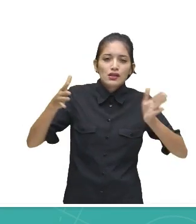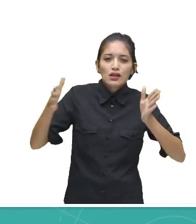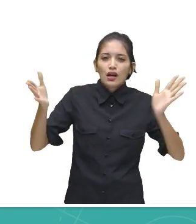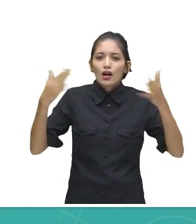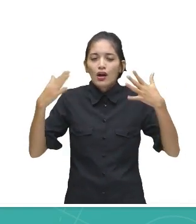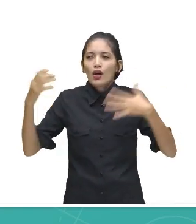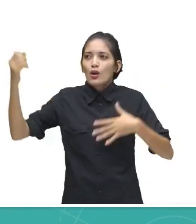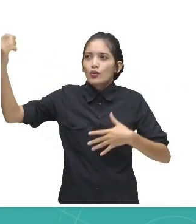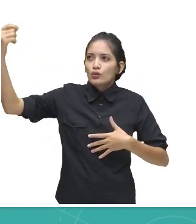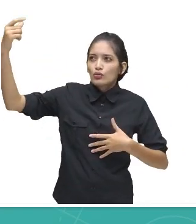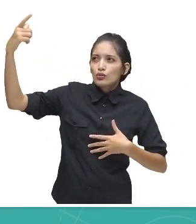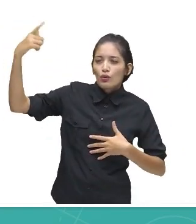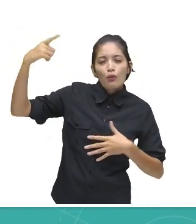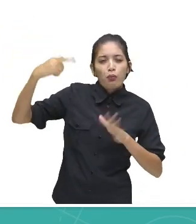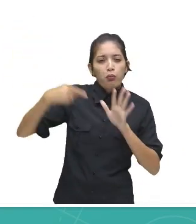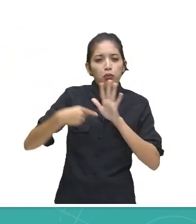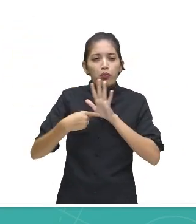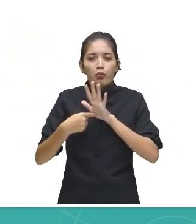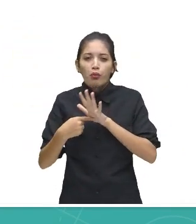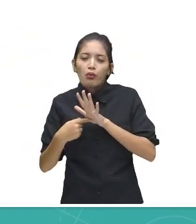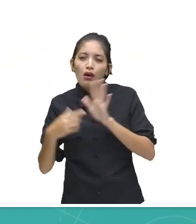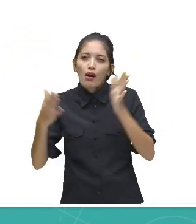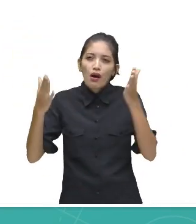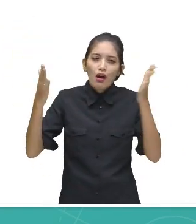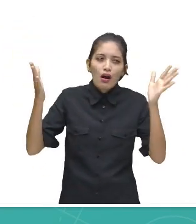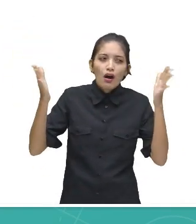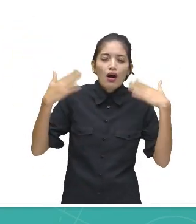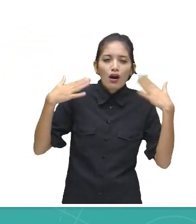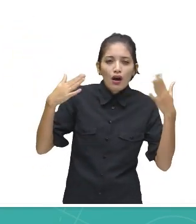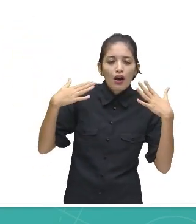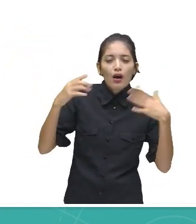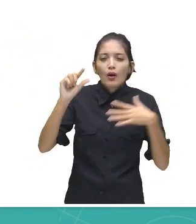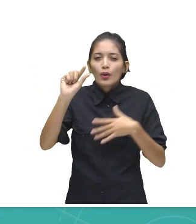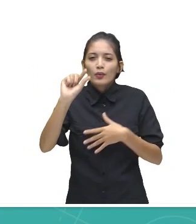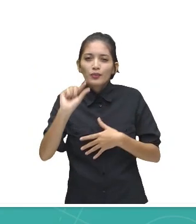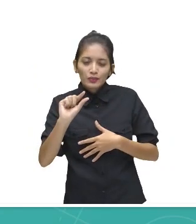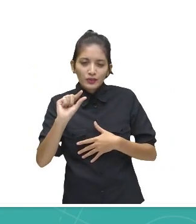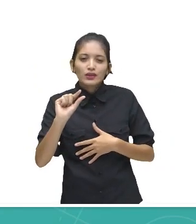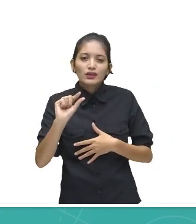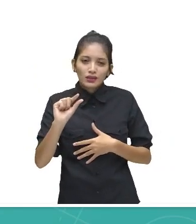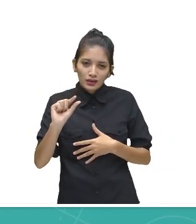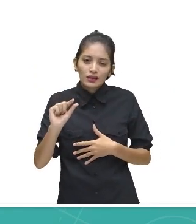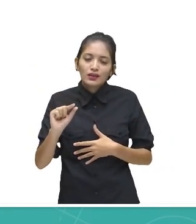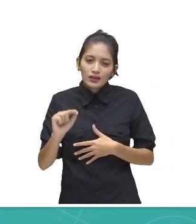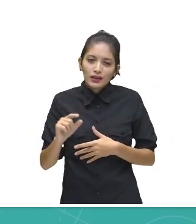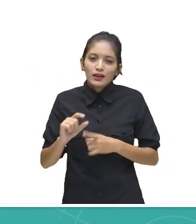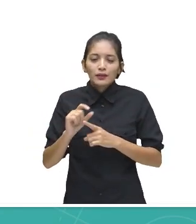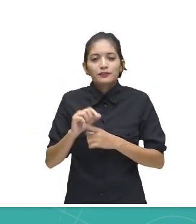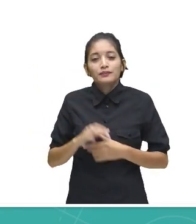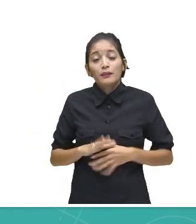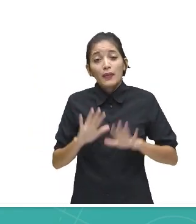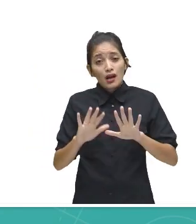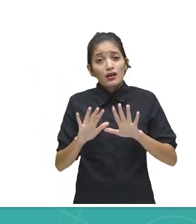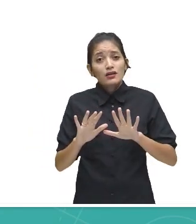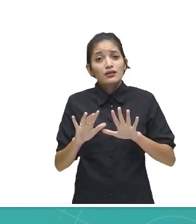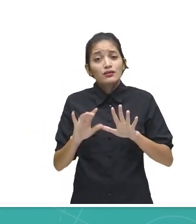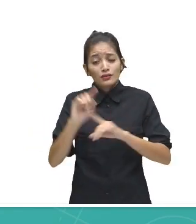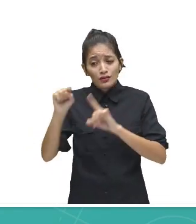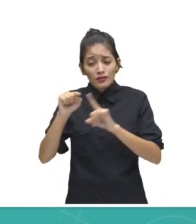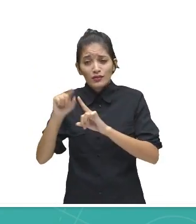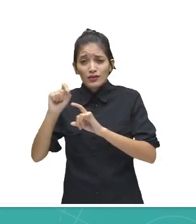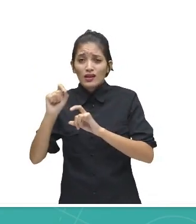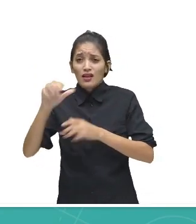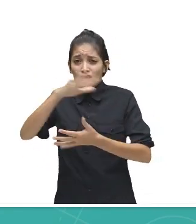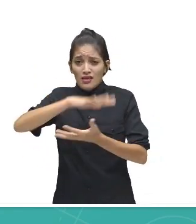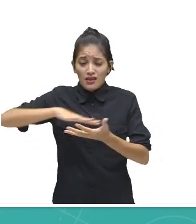que o sol aparece, aí costuma esquentar um pouco, as temperaturas ficam um pouco mais altas, mas a tendência nessa parte do